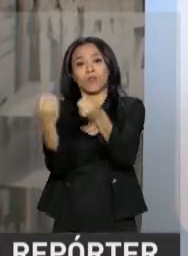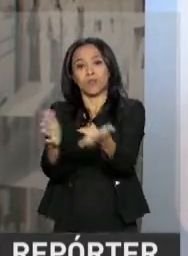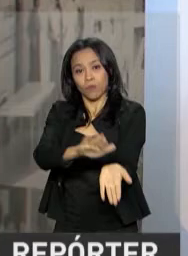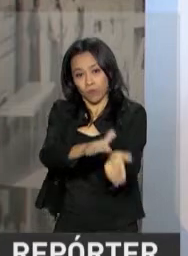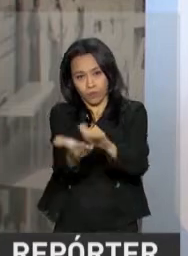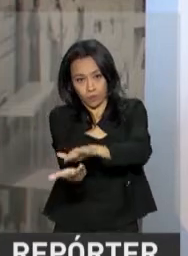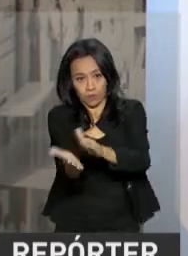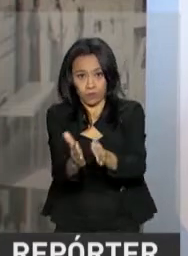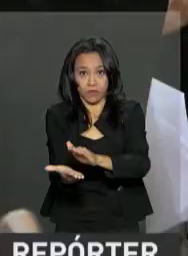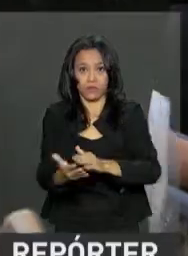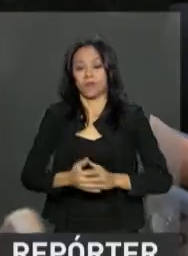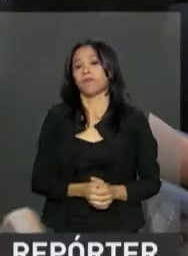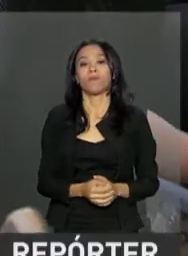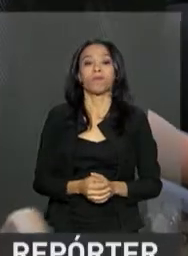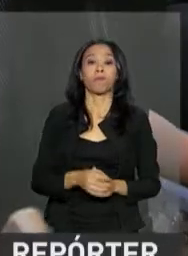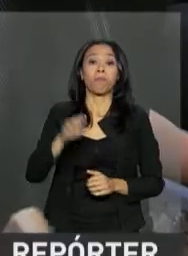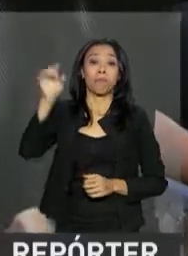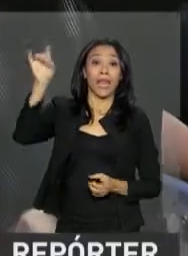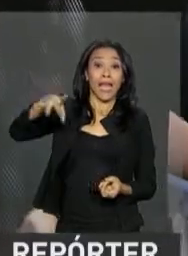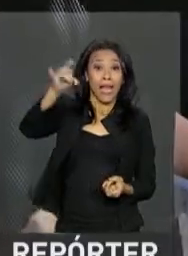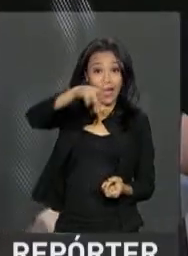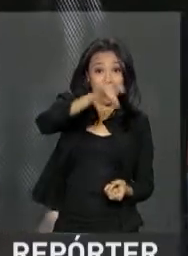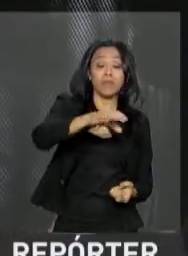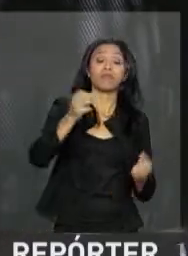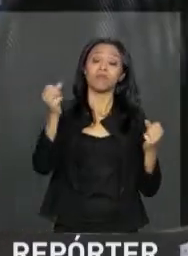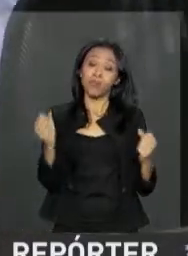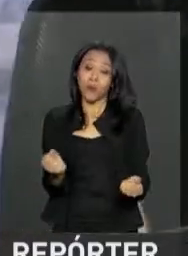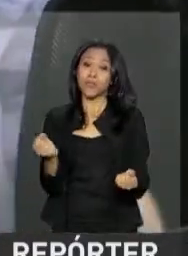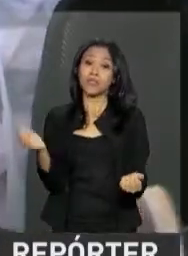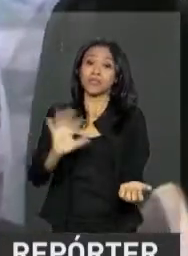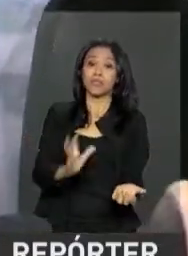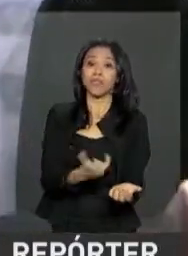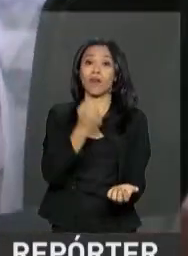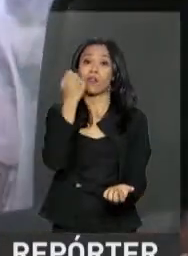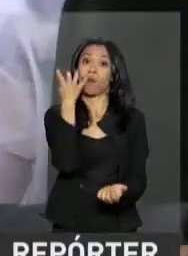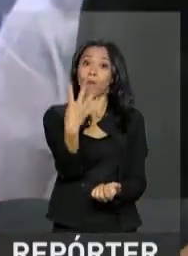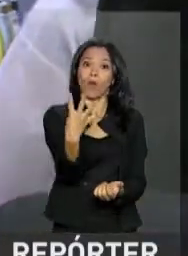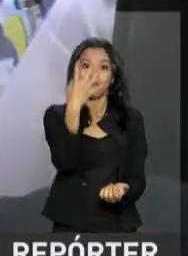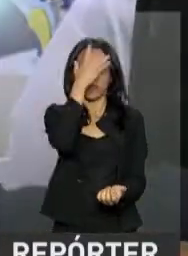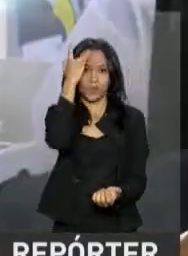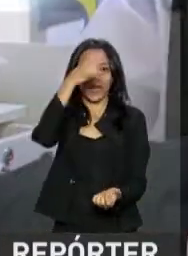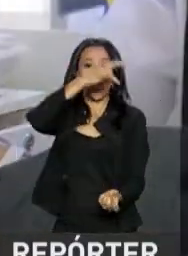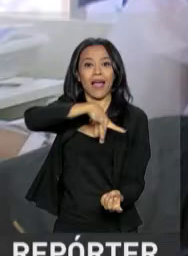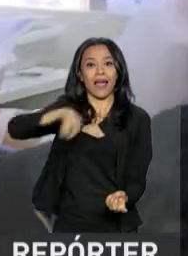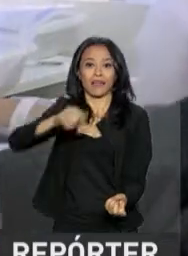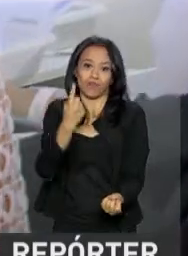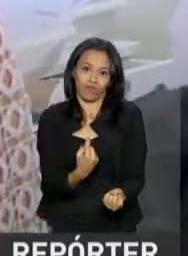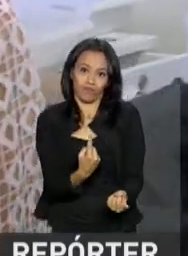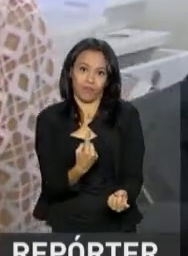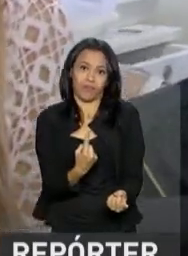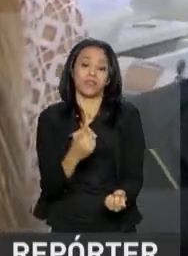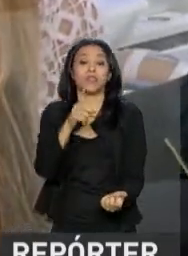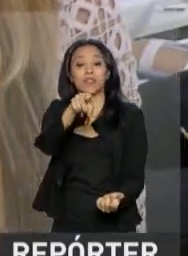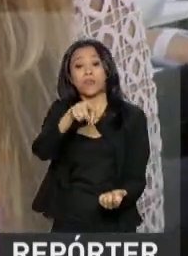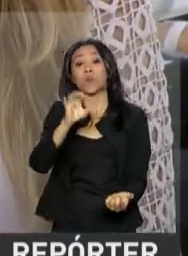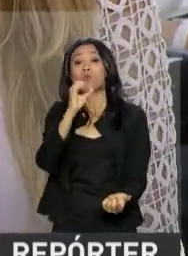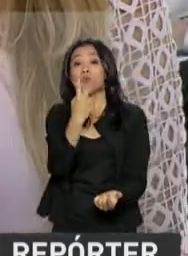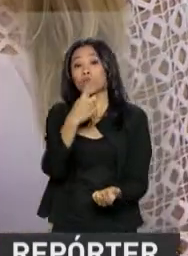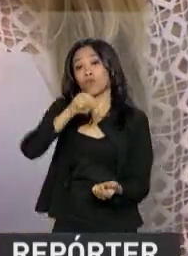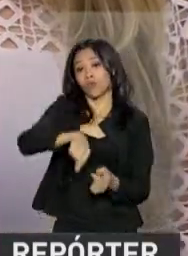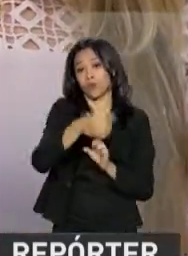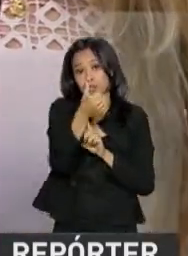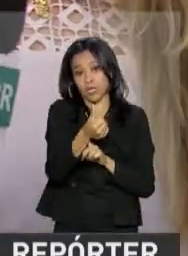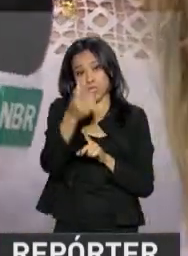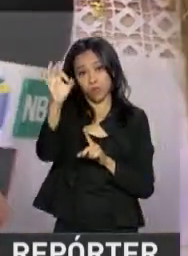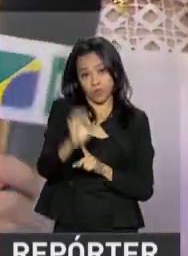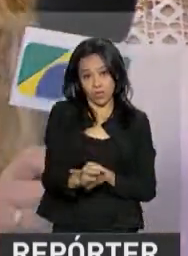necessidades de cada doação pode salvar até quatro vidas segundo o ministério da saúde o único a 6% da